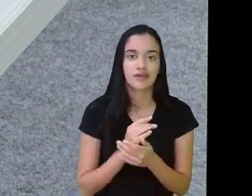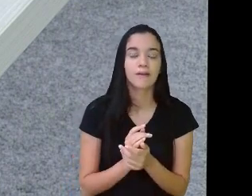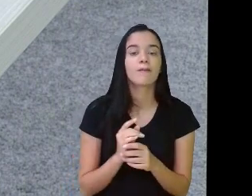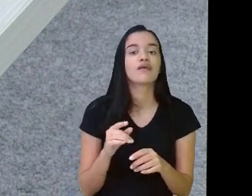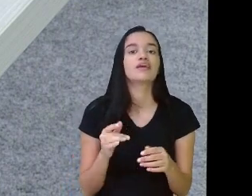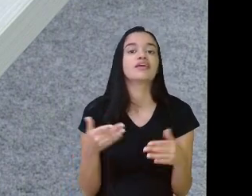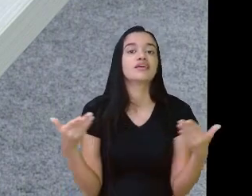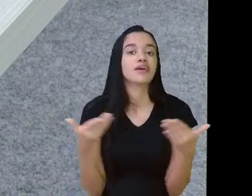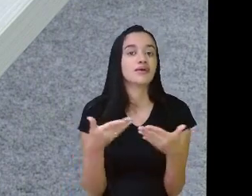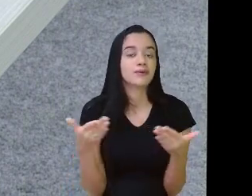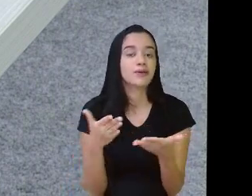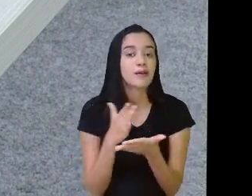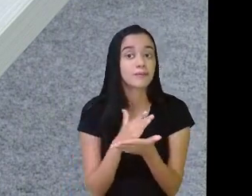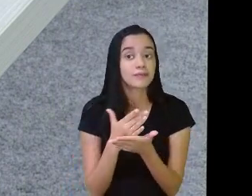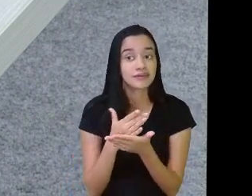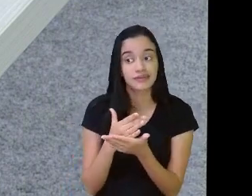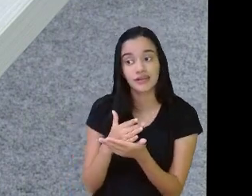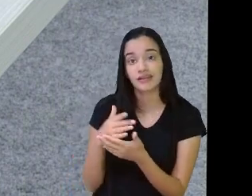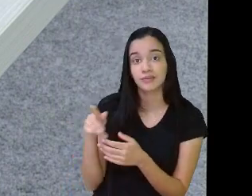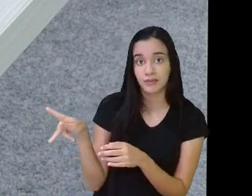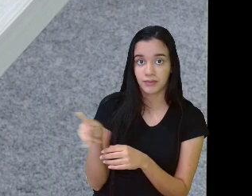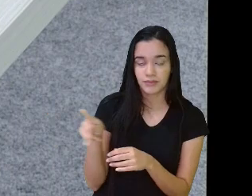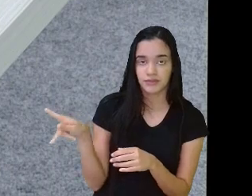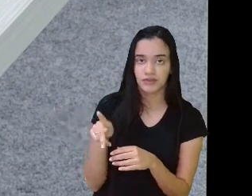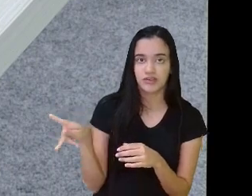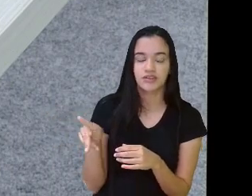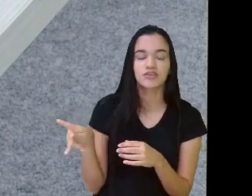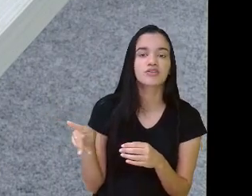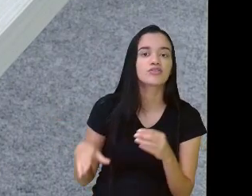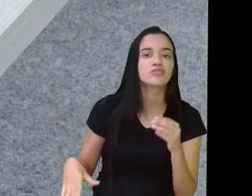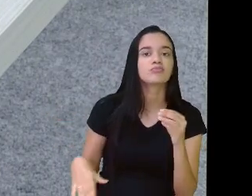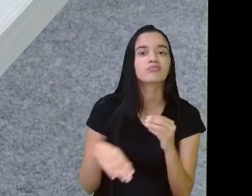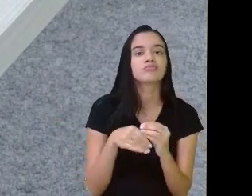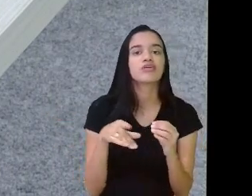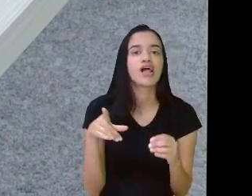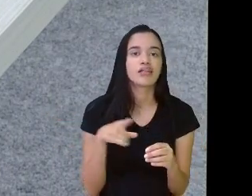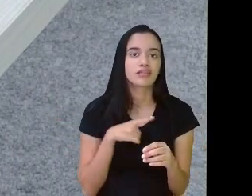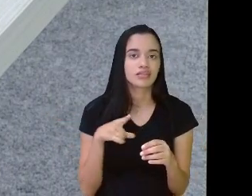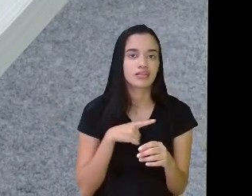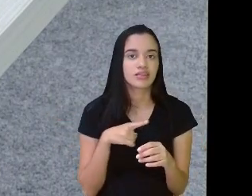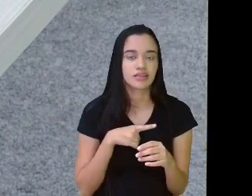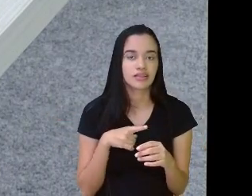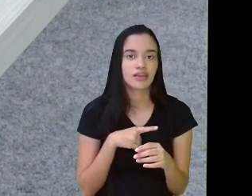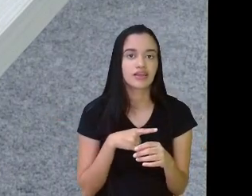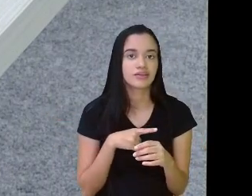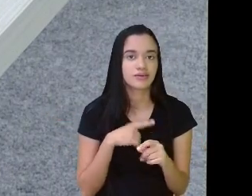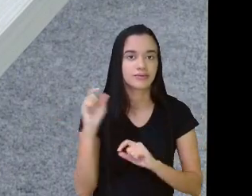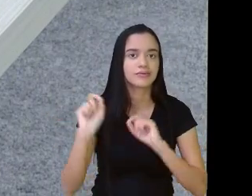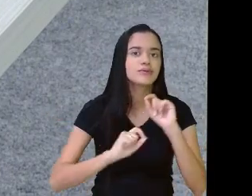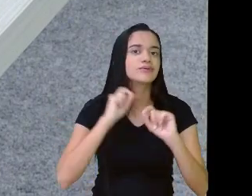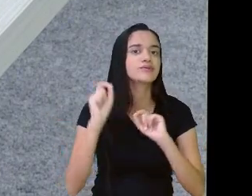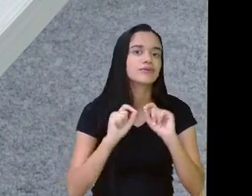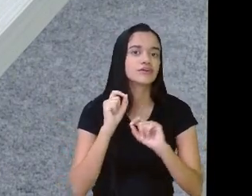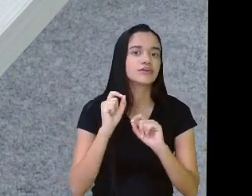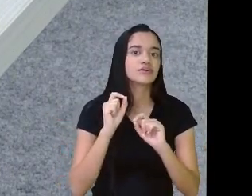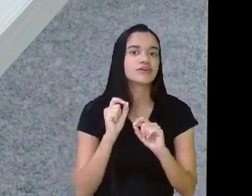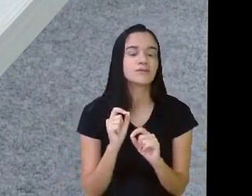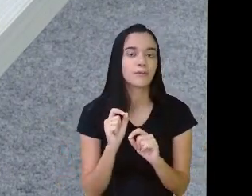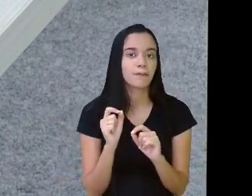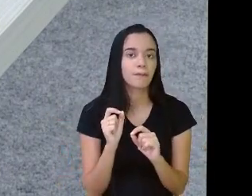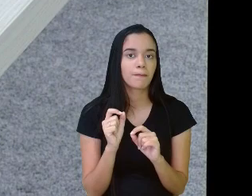e metade para ela. E juntando, a gente tem o inteiro, que no caso